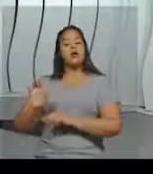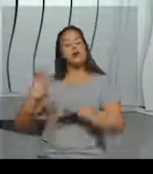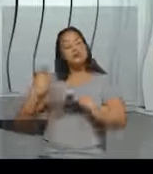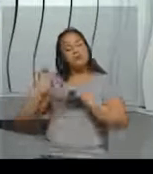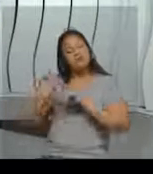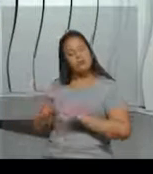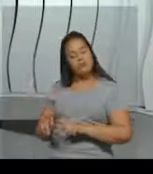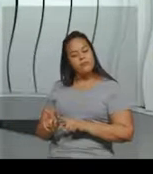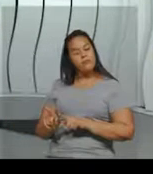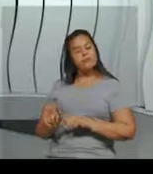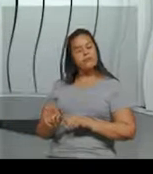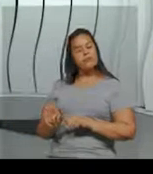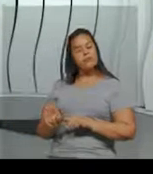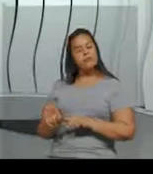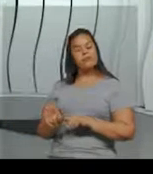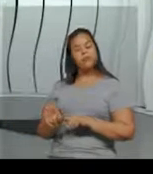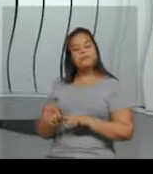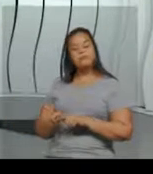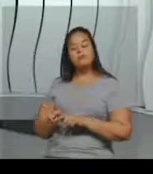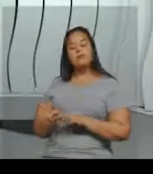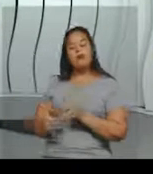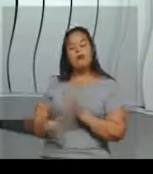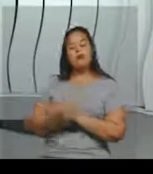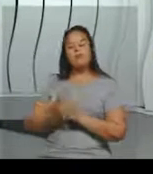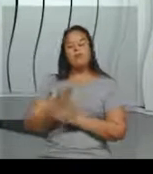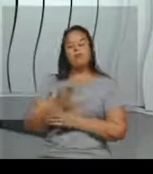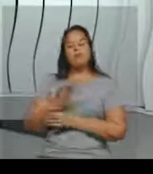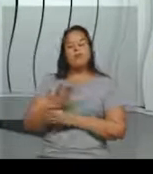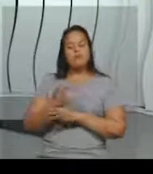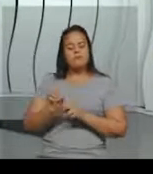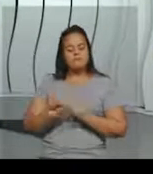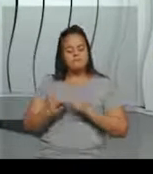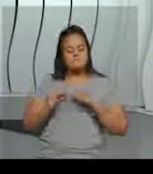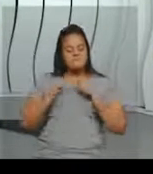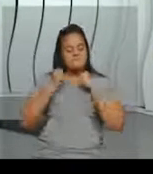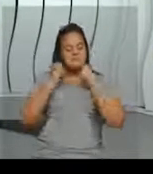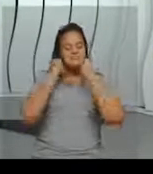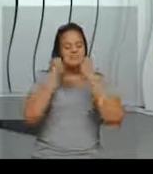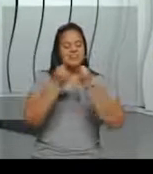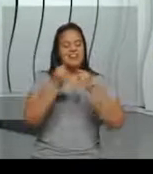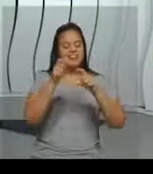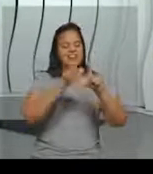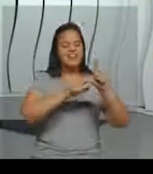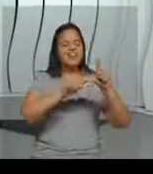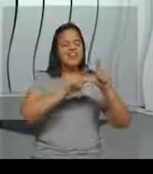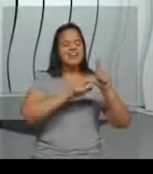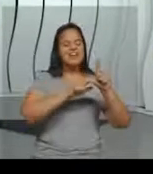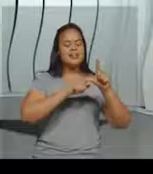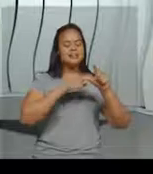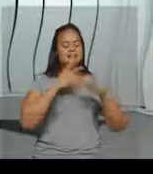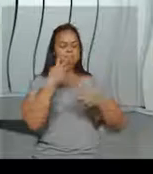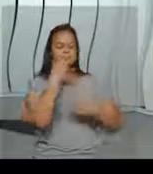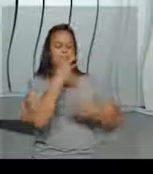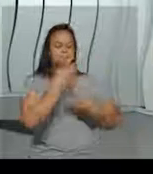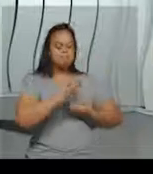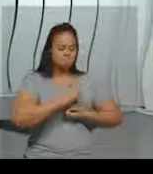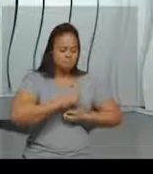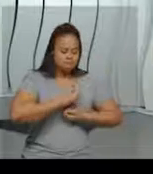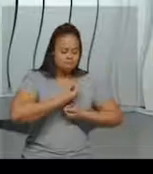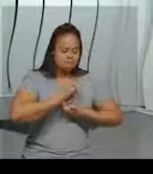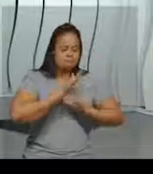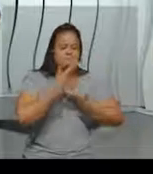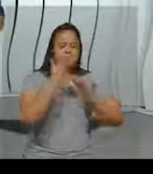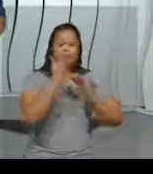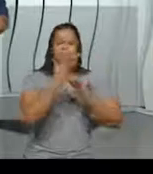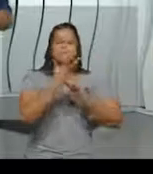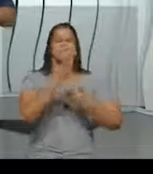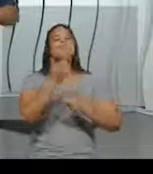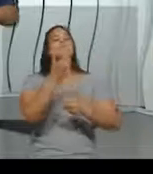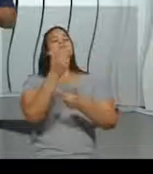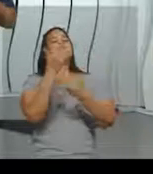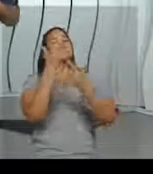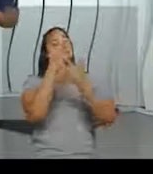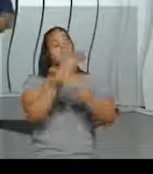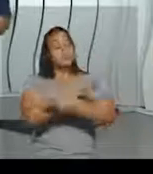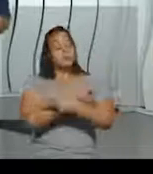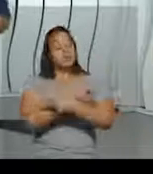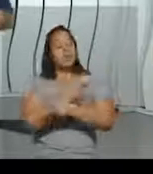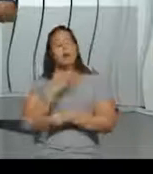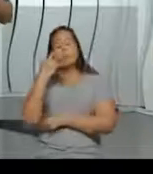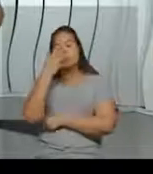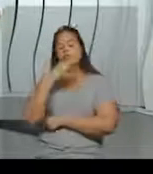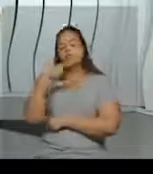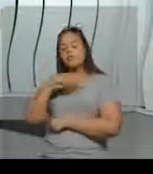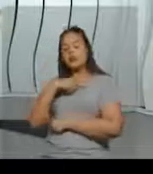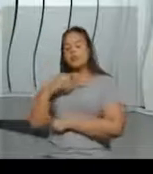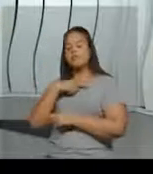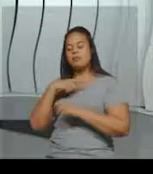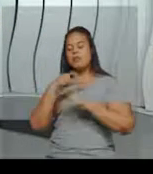E ela vai compor essa música fortalecendo a poética desse rap, tá? Essas músicas estão disponíveis